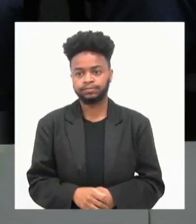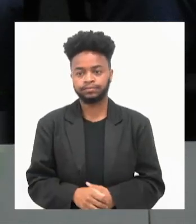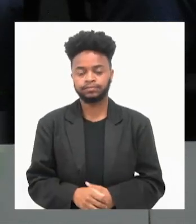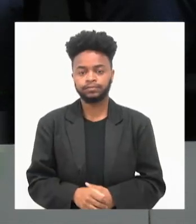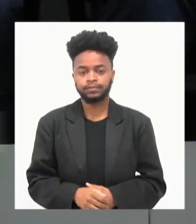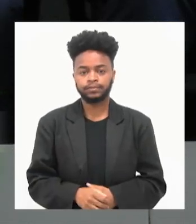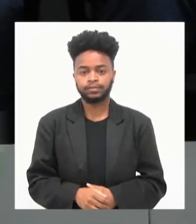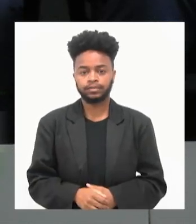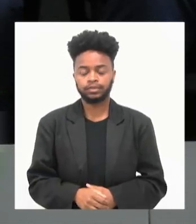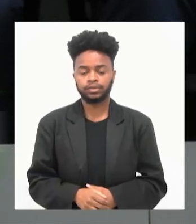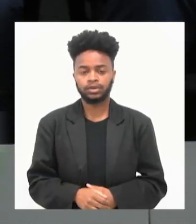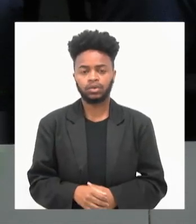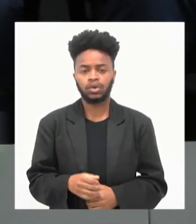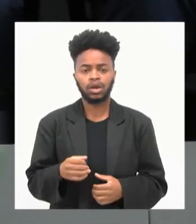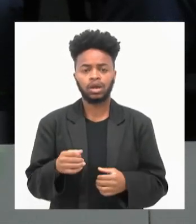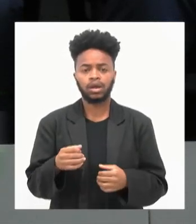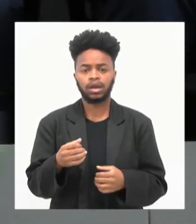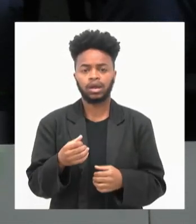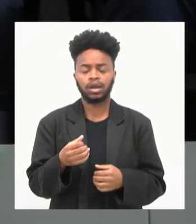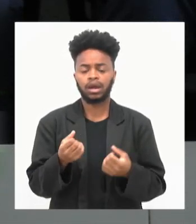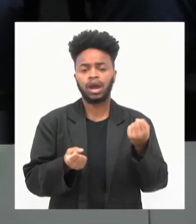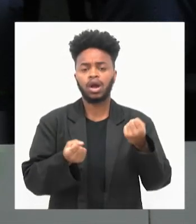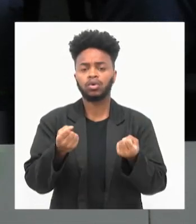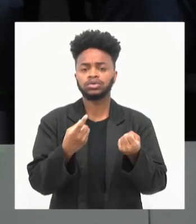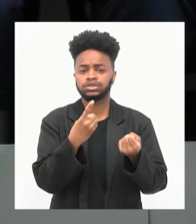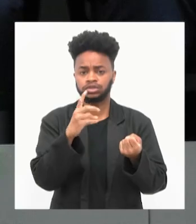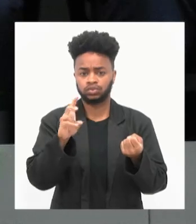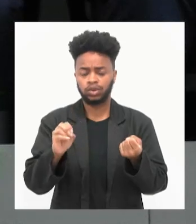ser 150 e moto, qual o valor? 60. 60.